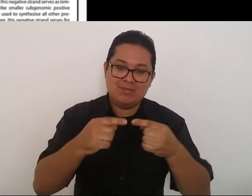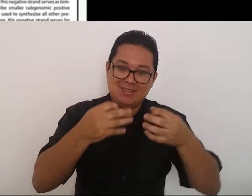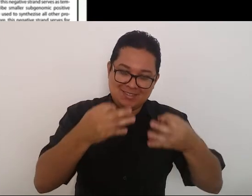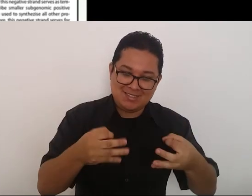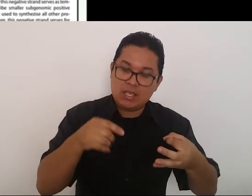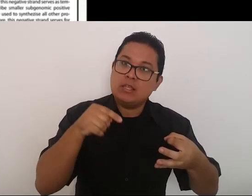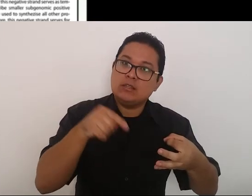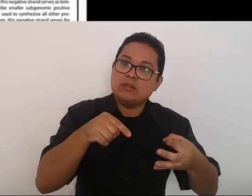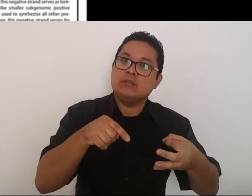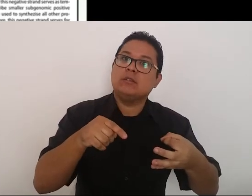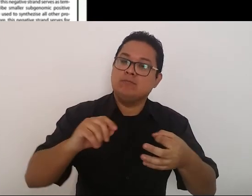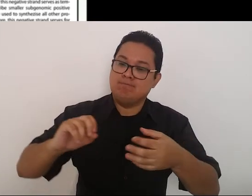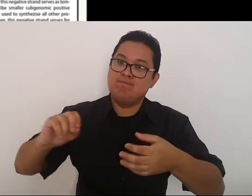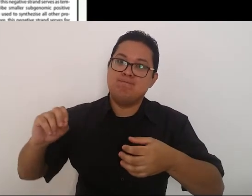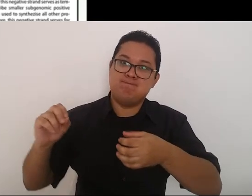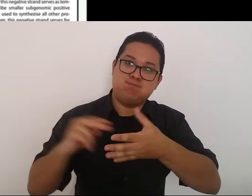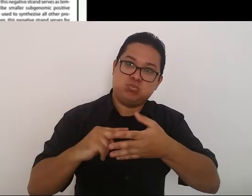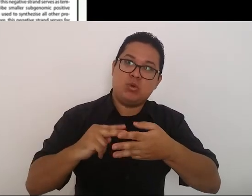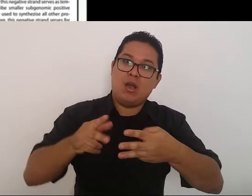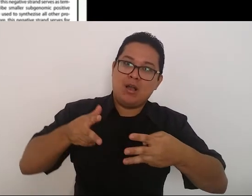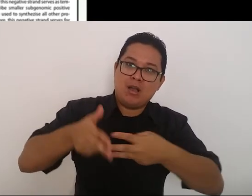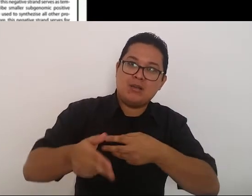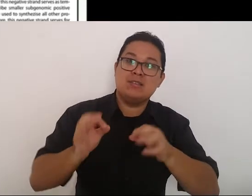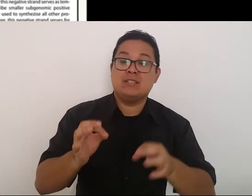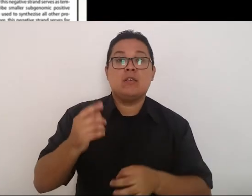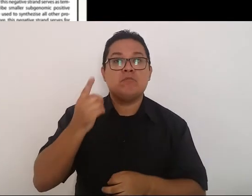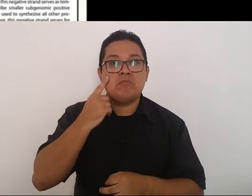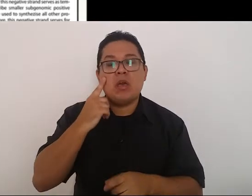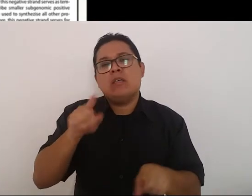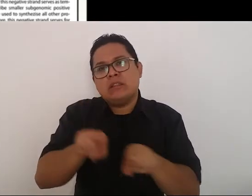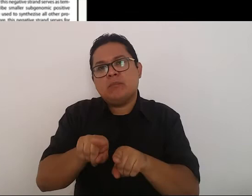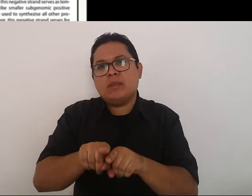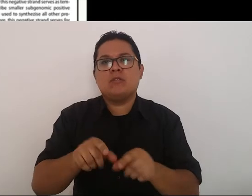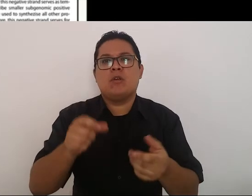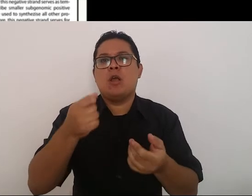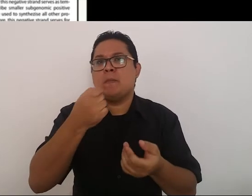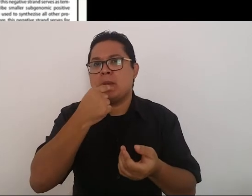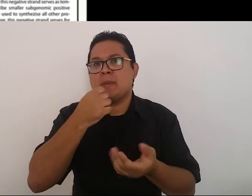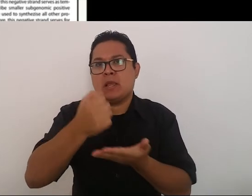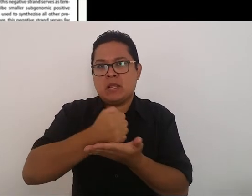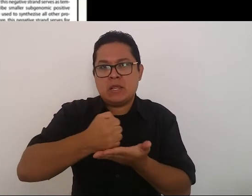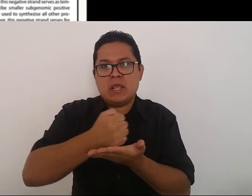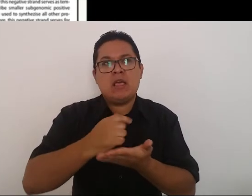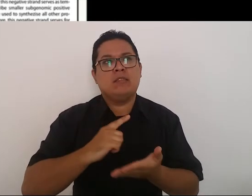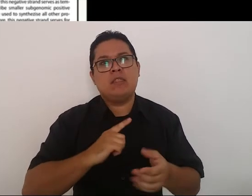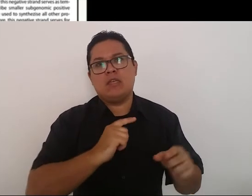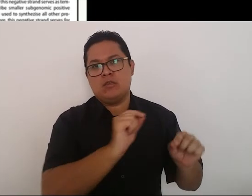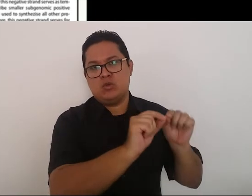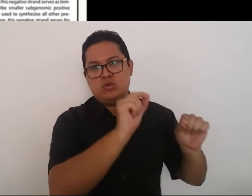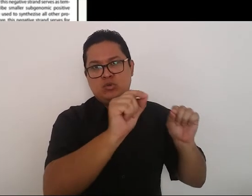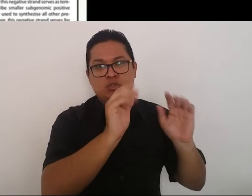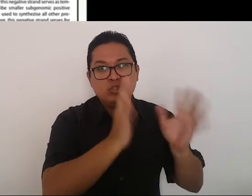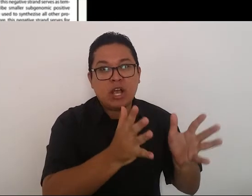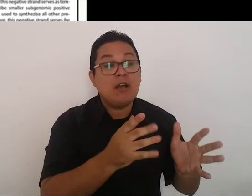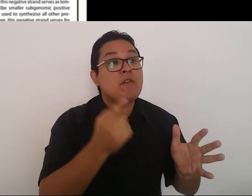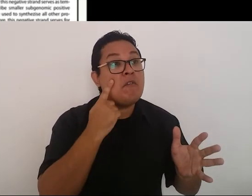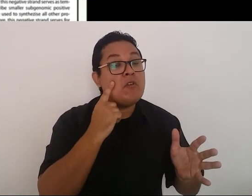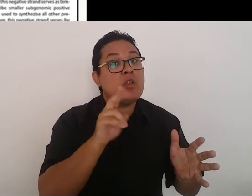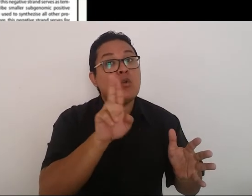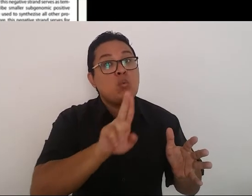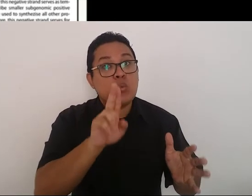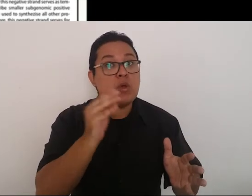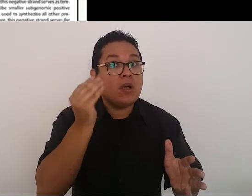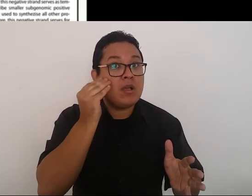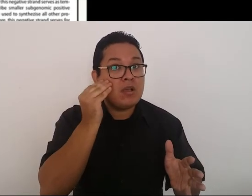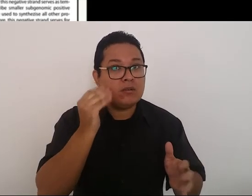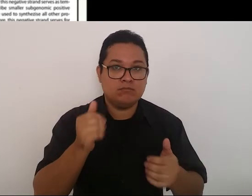mais específicos, tá? E também vem dos medicamentos que já existem, embora existam